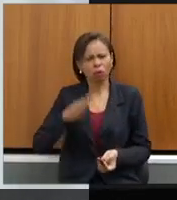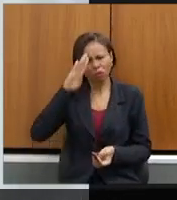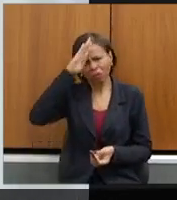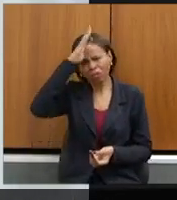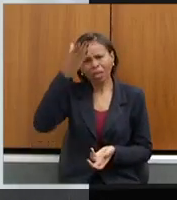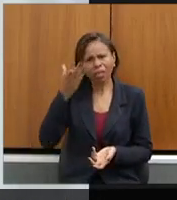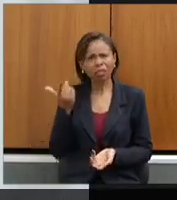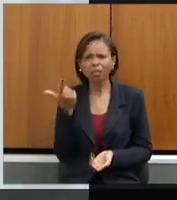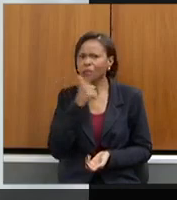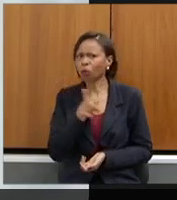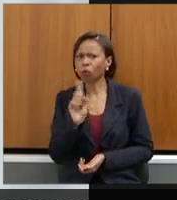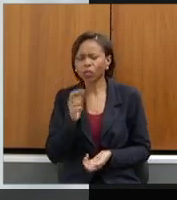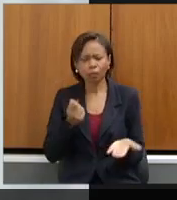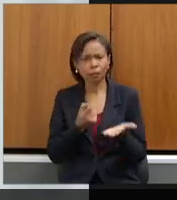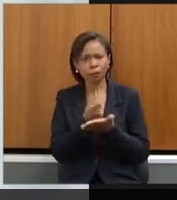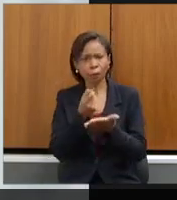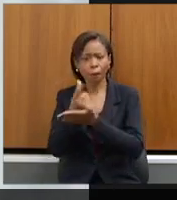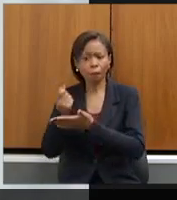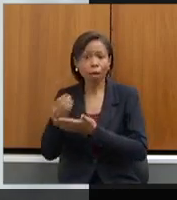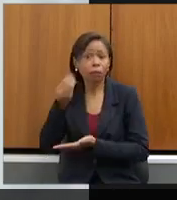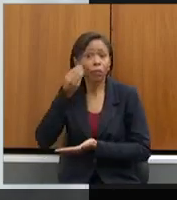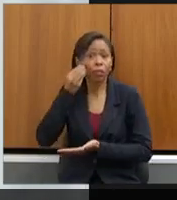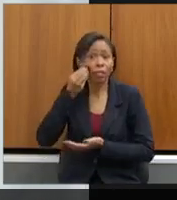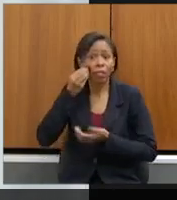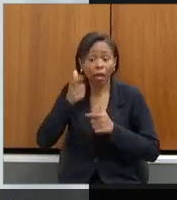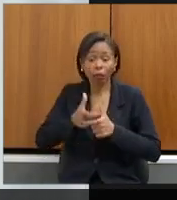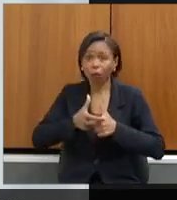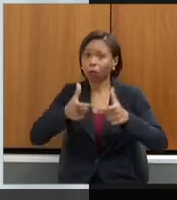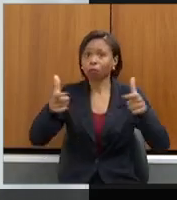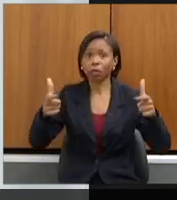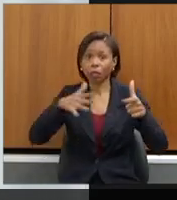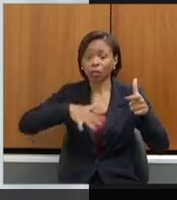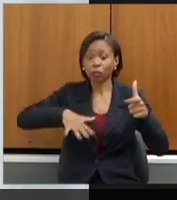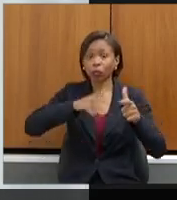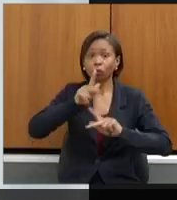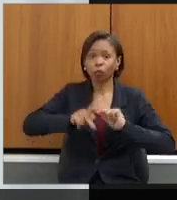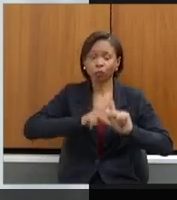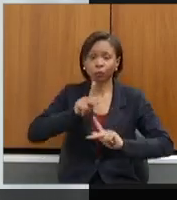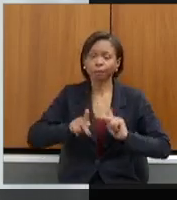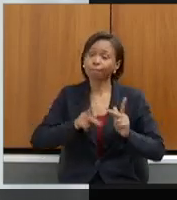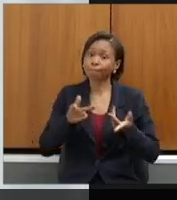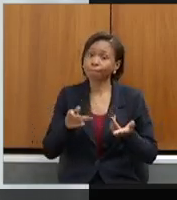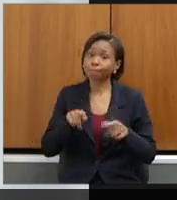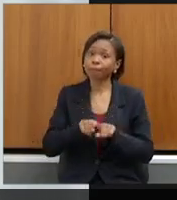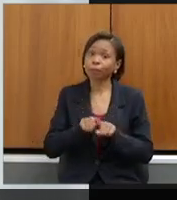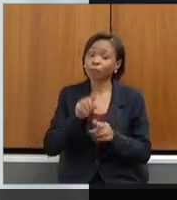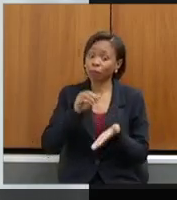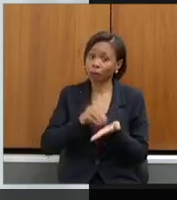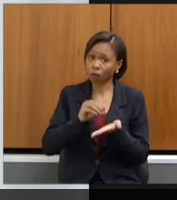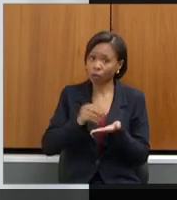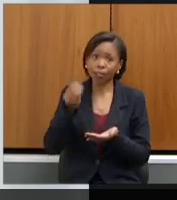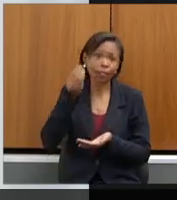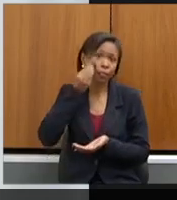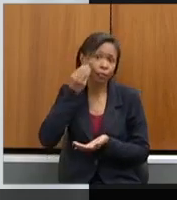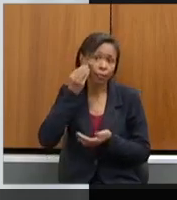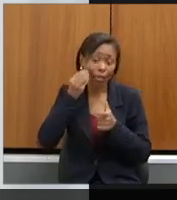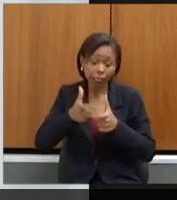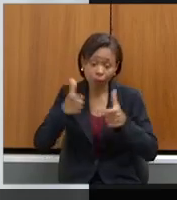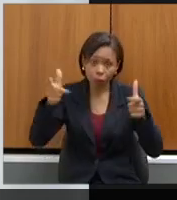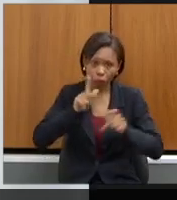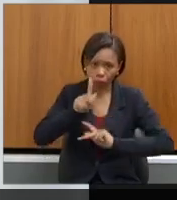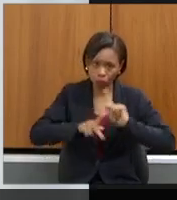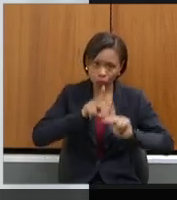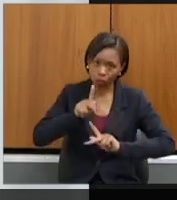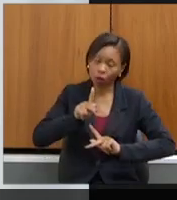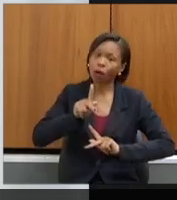para um a testagem massa usar caneta disponibilidade no banco Federal E pior que isso talvez da não tem a fitagem massa tem sempre também uma